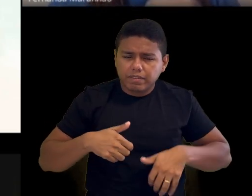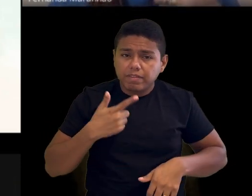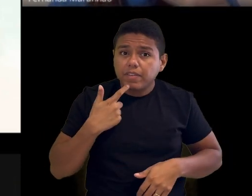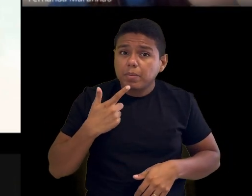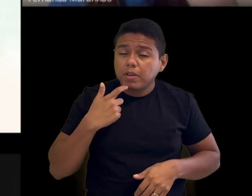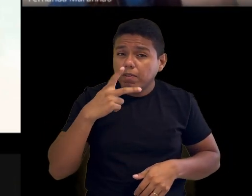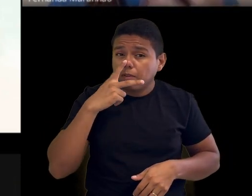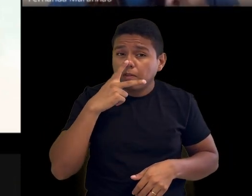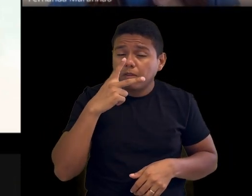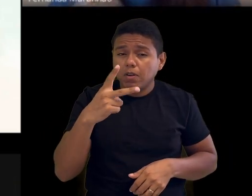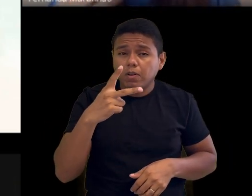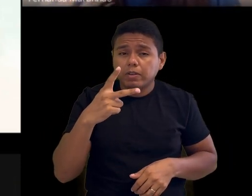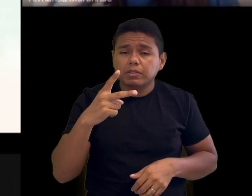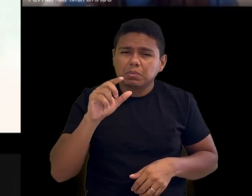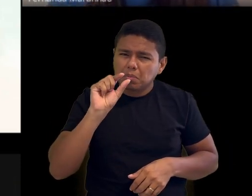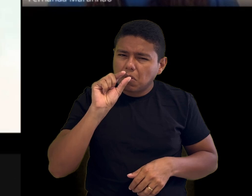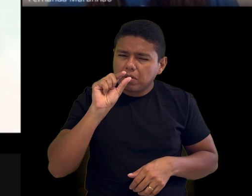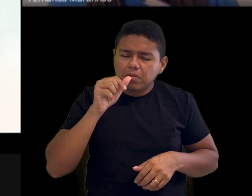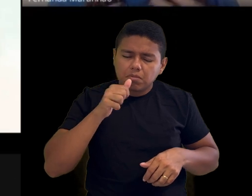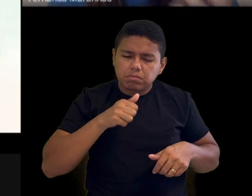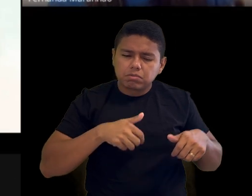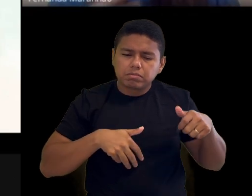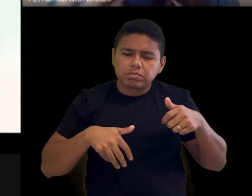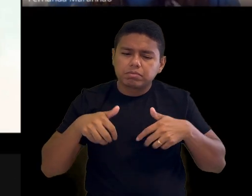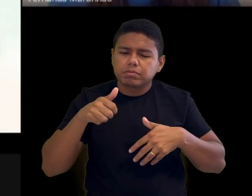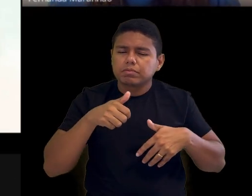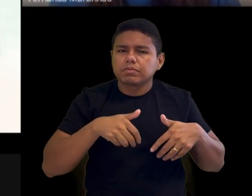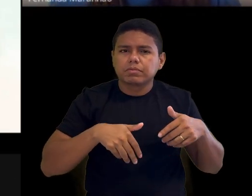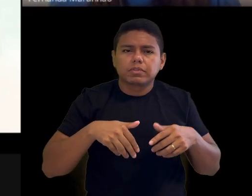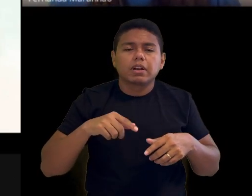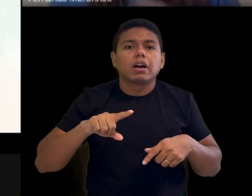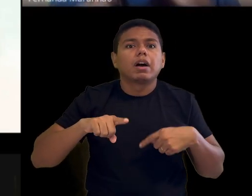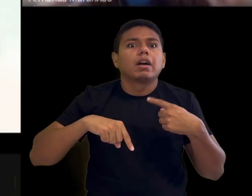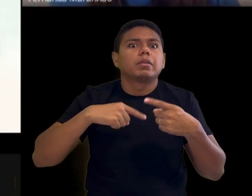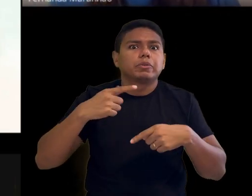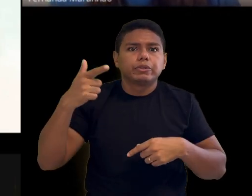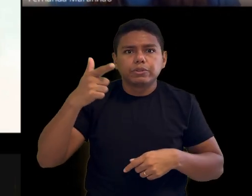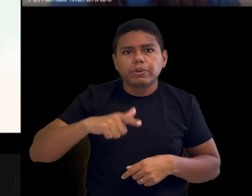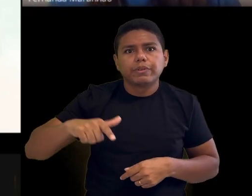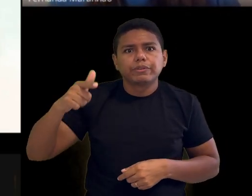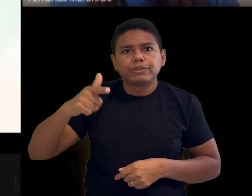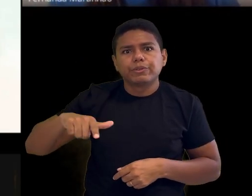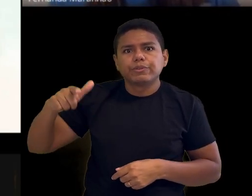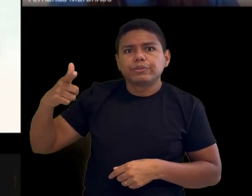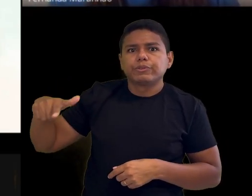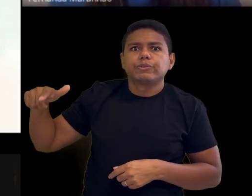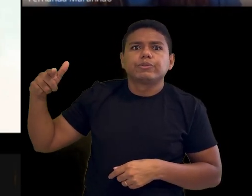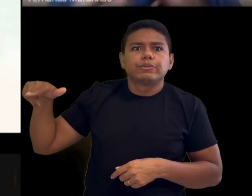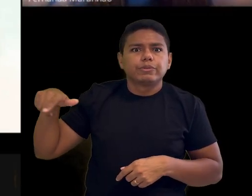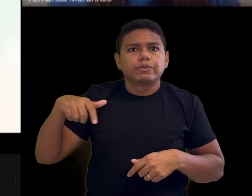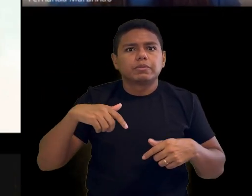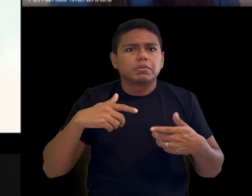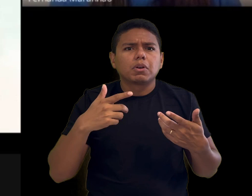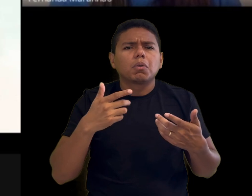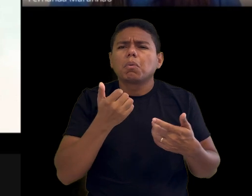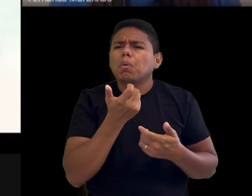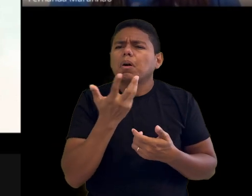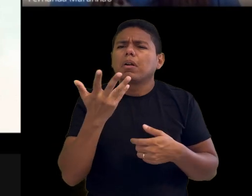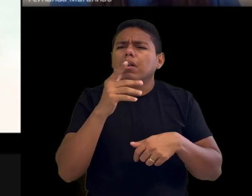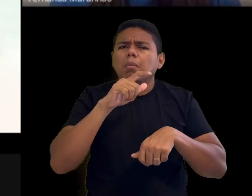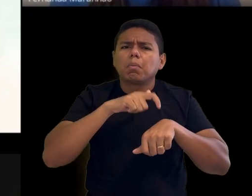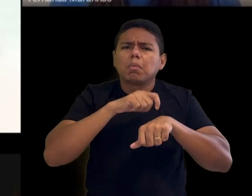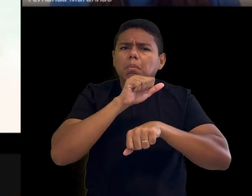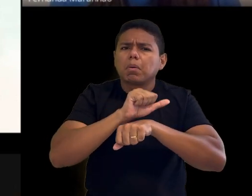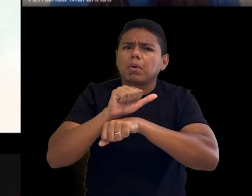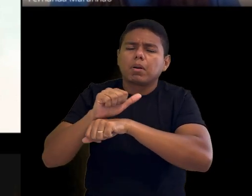costuma também recorrer em novos episódios, cujo intervalo não está registrado, não é padrão para todos os